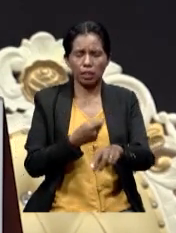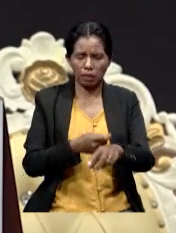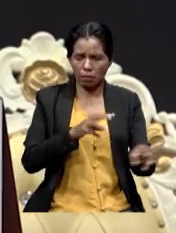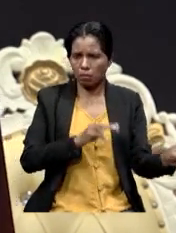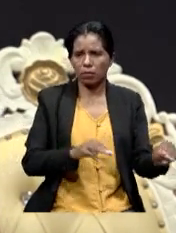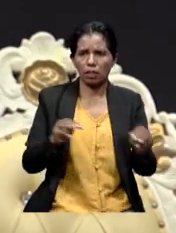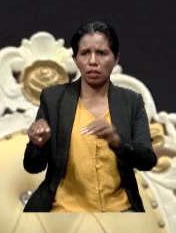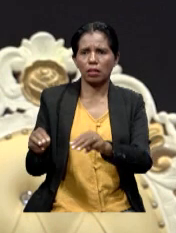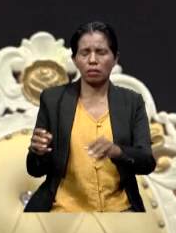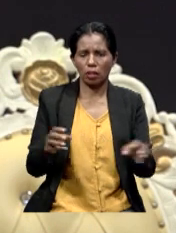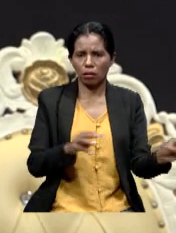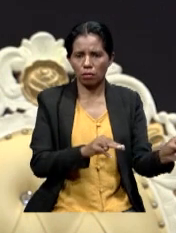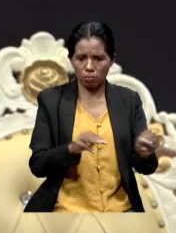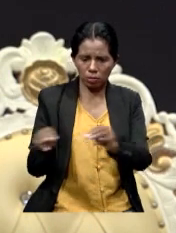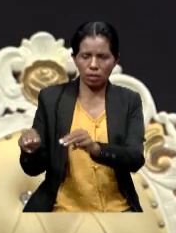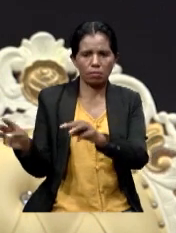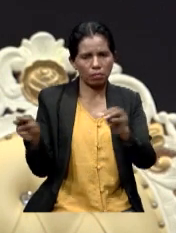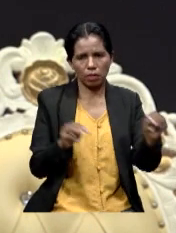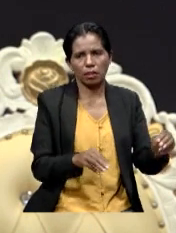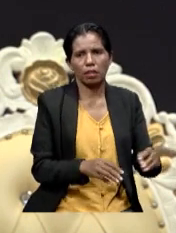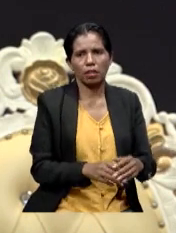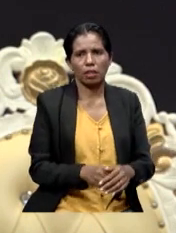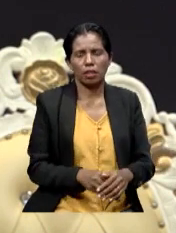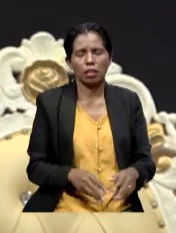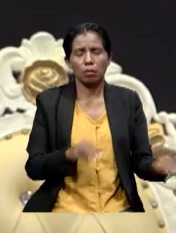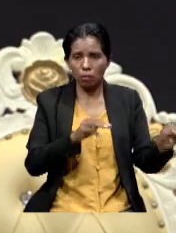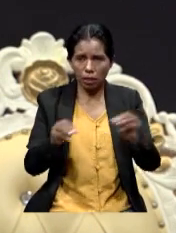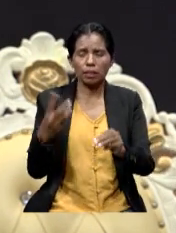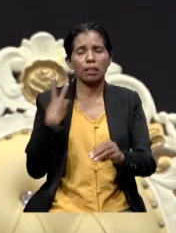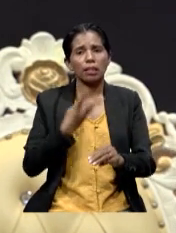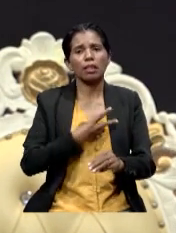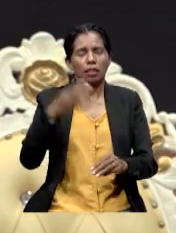se a muda cadeira, nem a luta, nem. Mudança de nem.